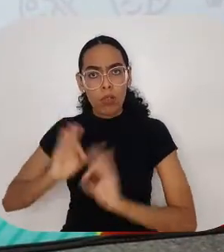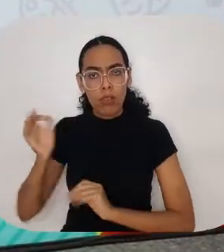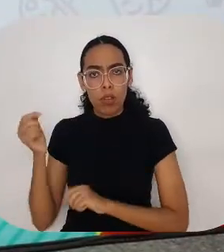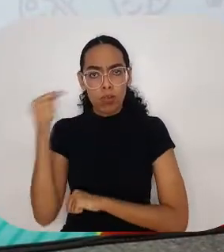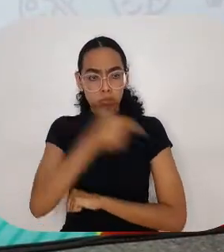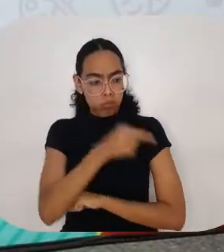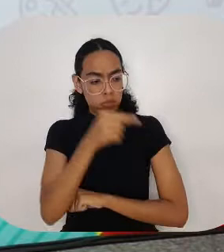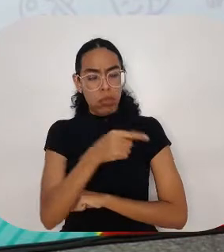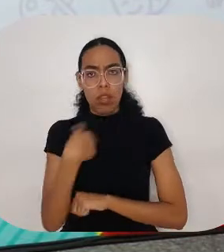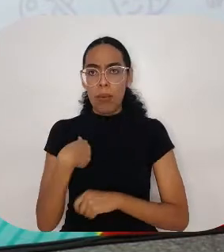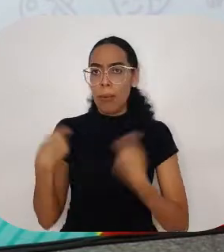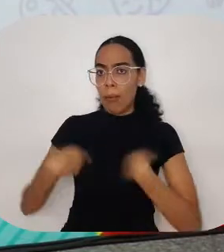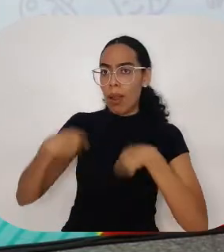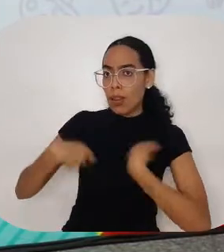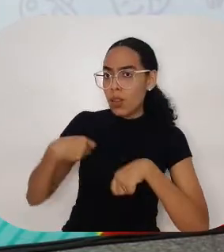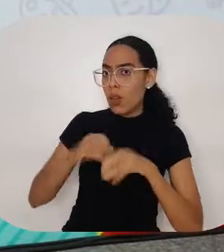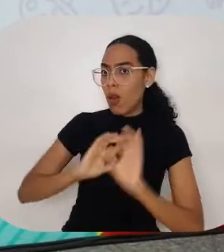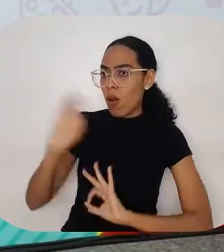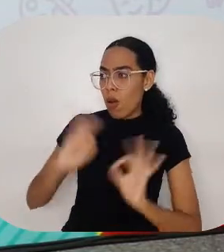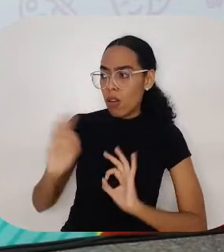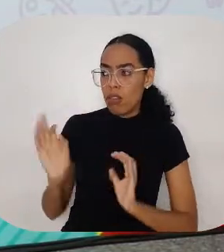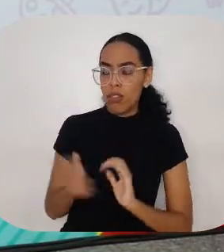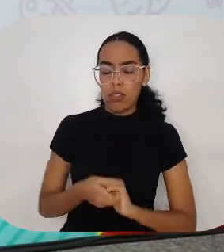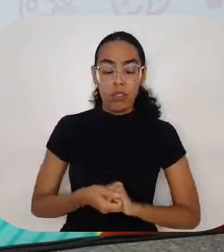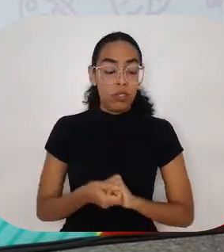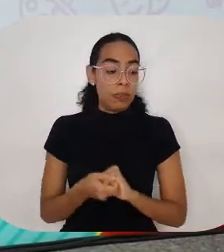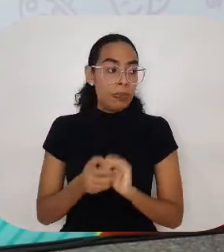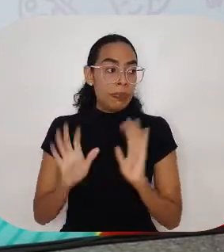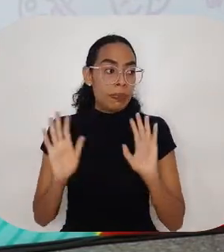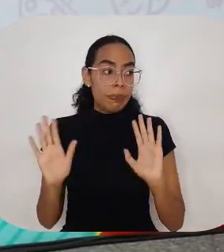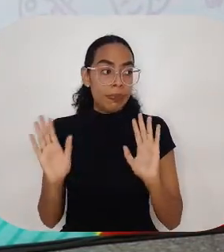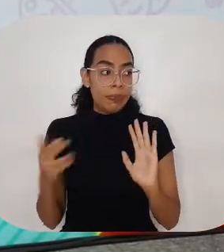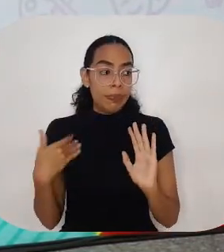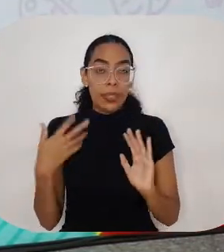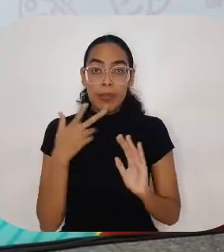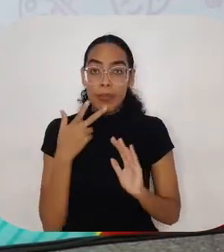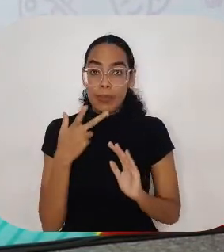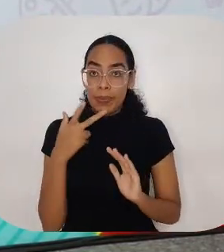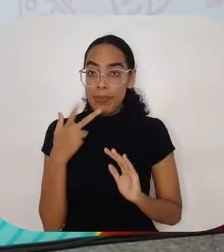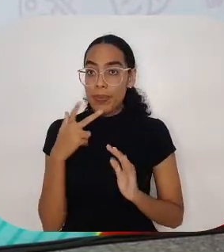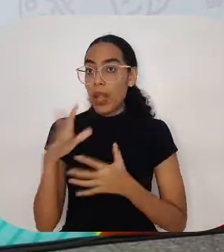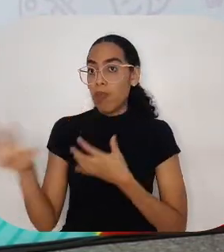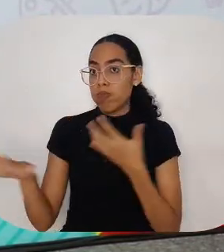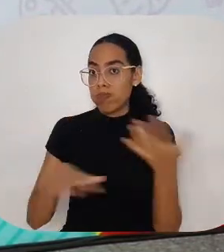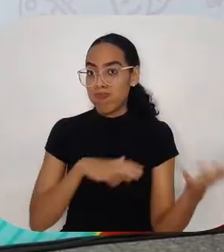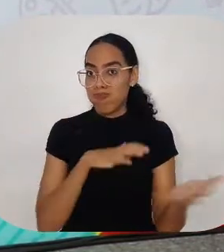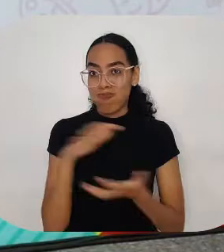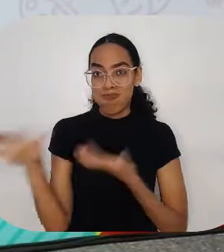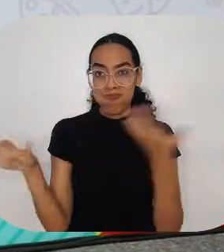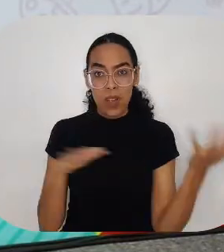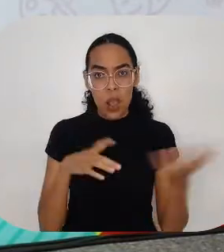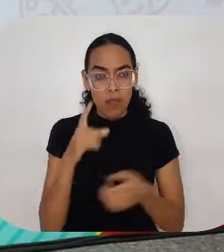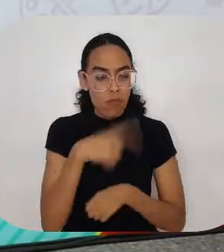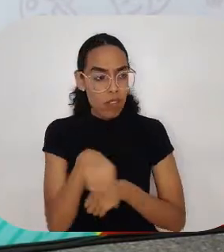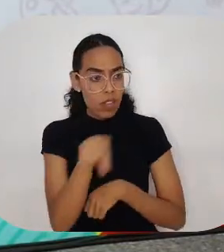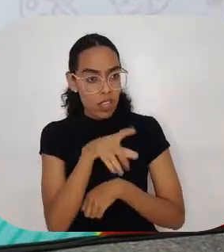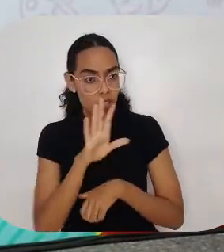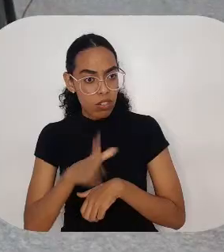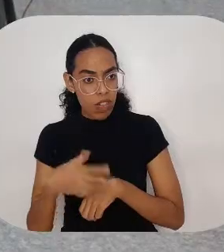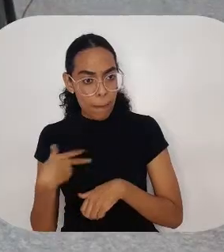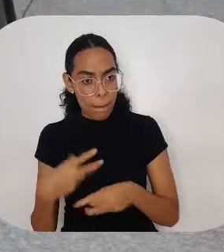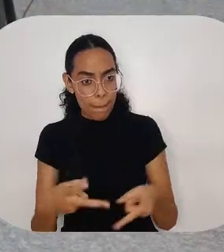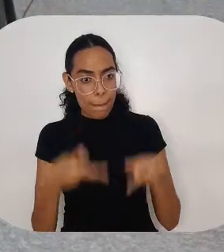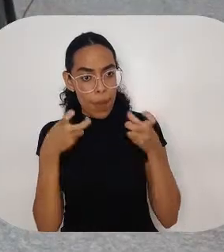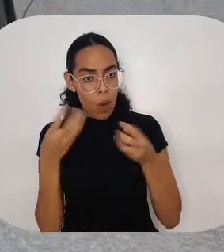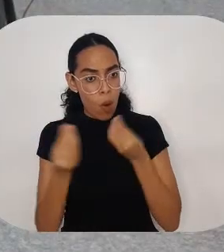e ninguém ia se opor. Menino, mas pensa aí numa confusão. Vixe, tu já viu briga de bicho do